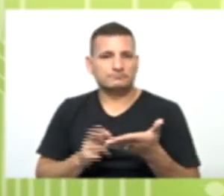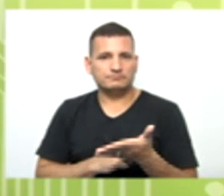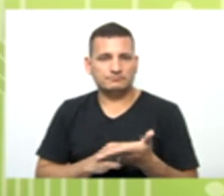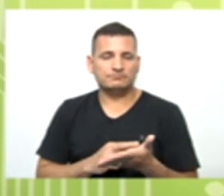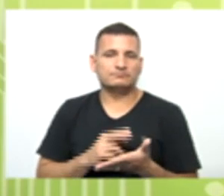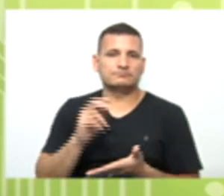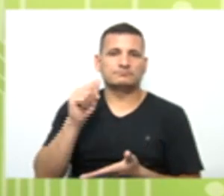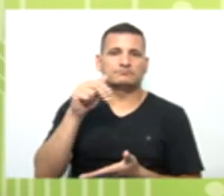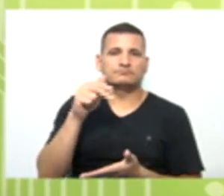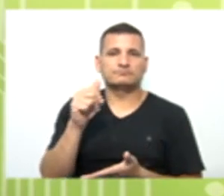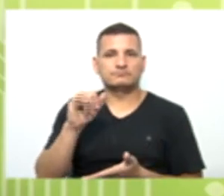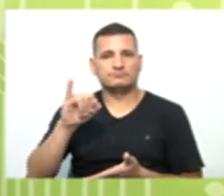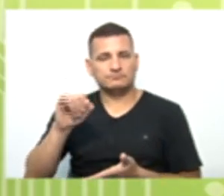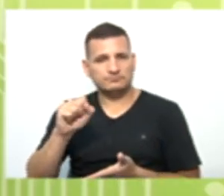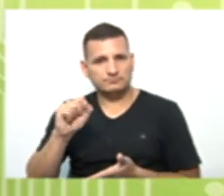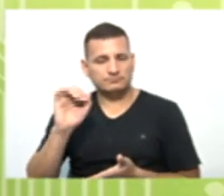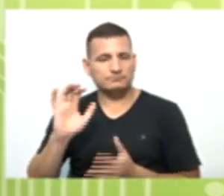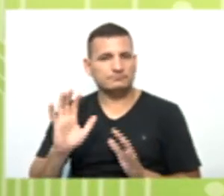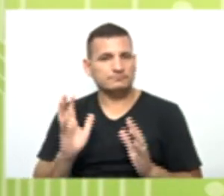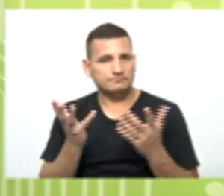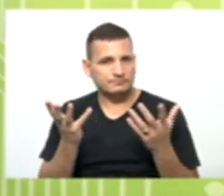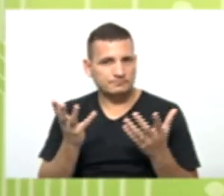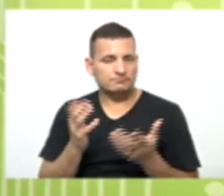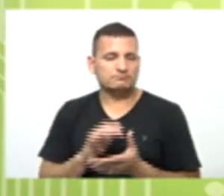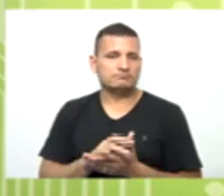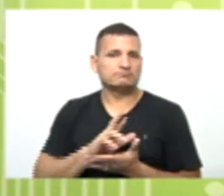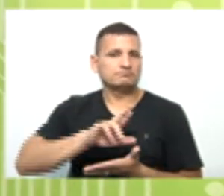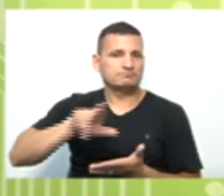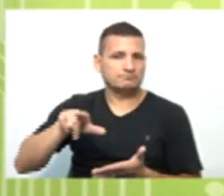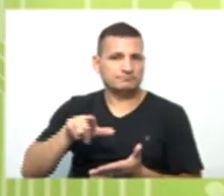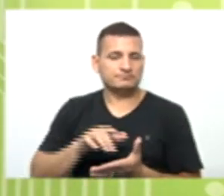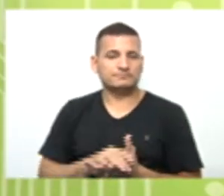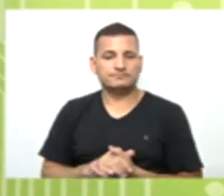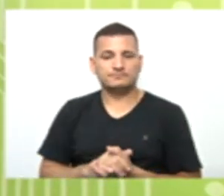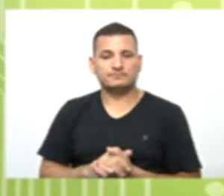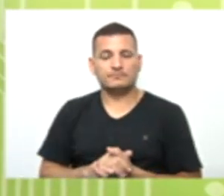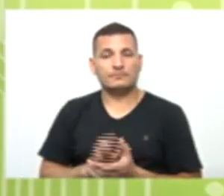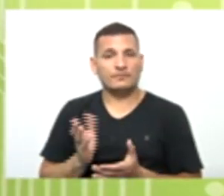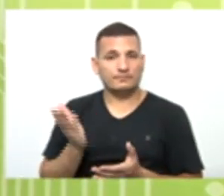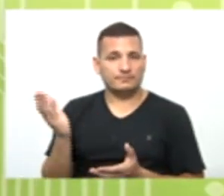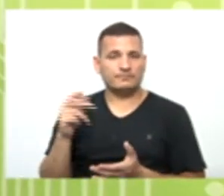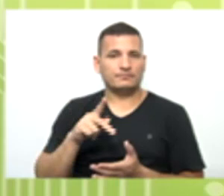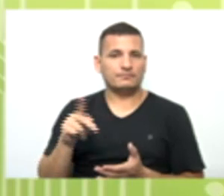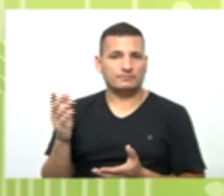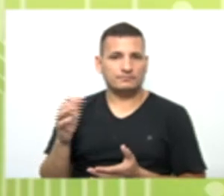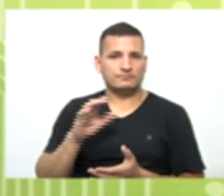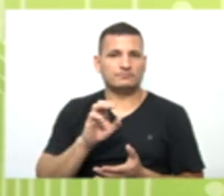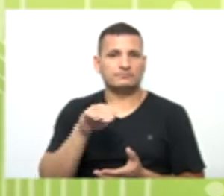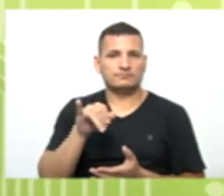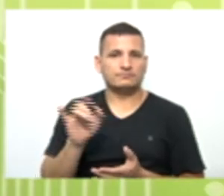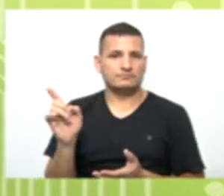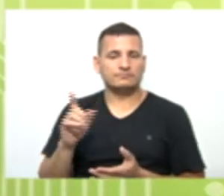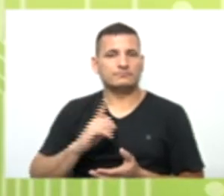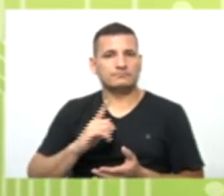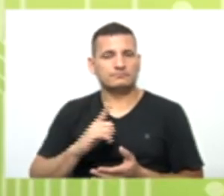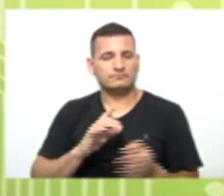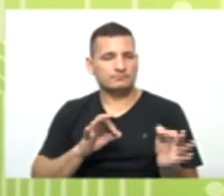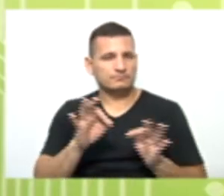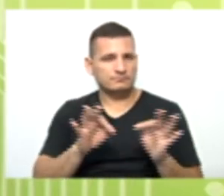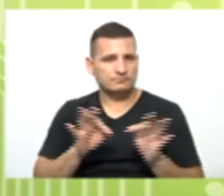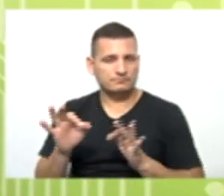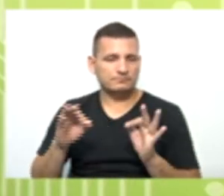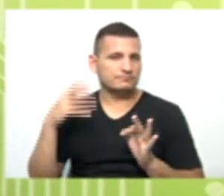de eventos, etc. No nosso caso, como a professora Amy está organizando aí o ciclo, né,